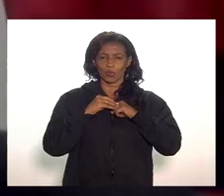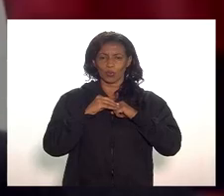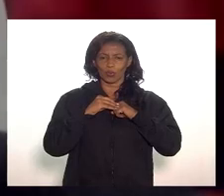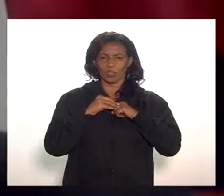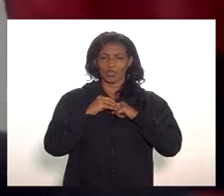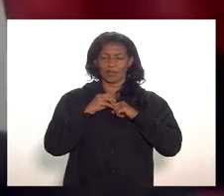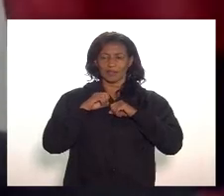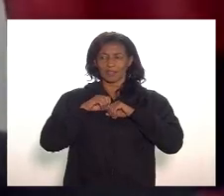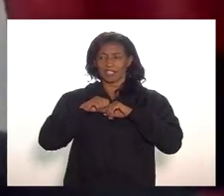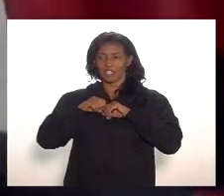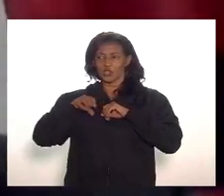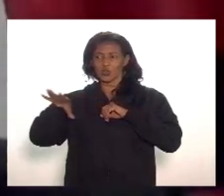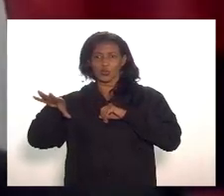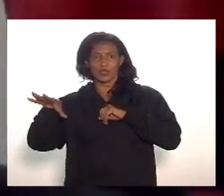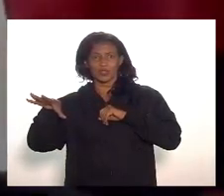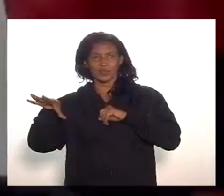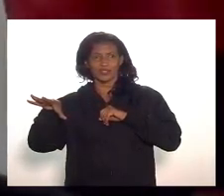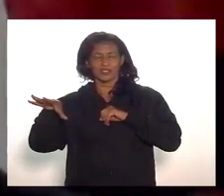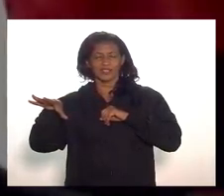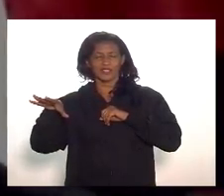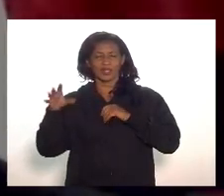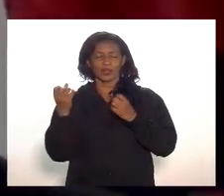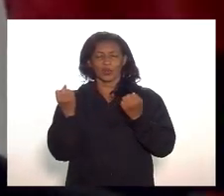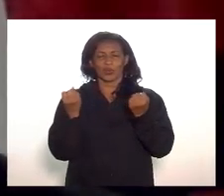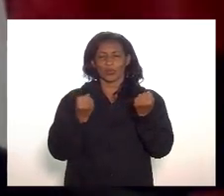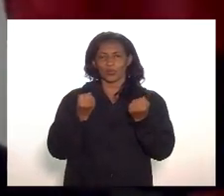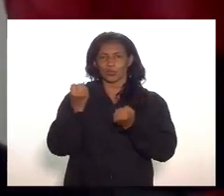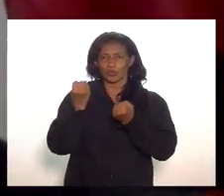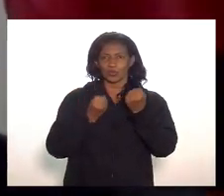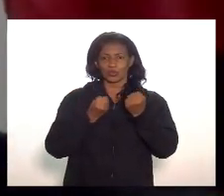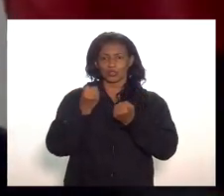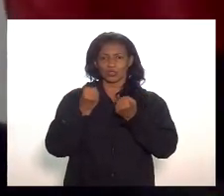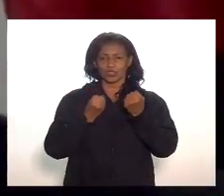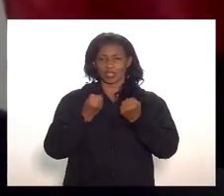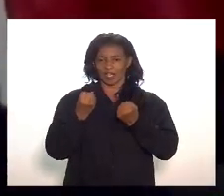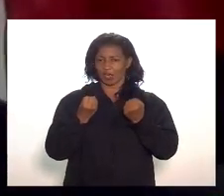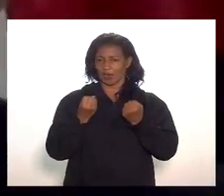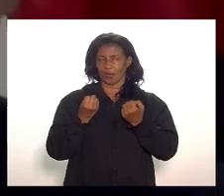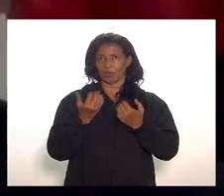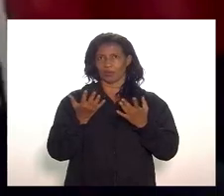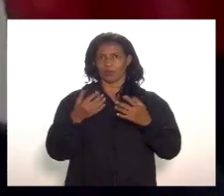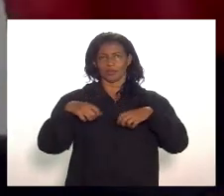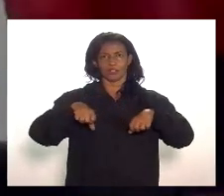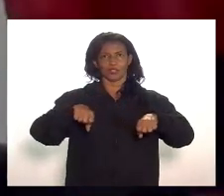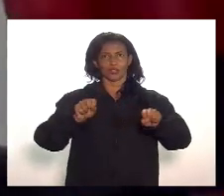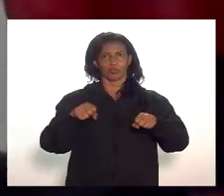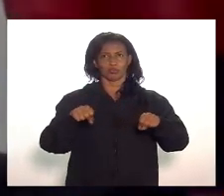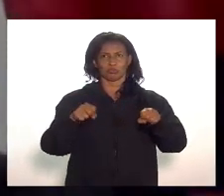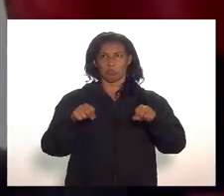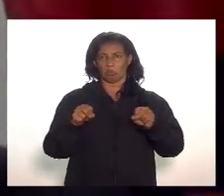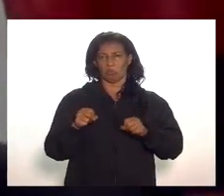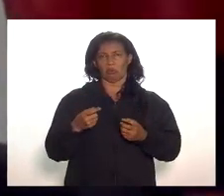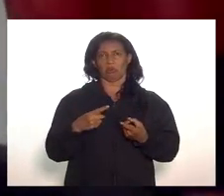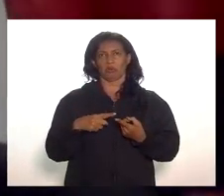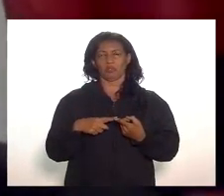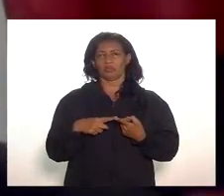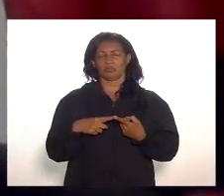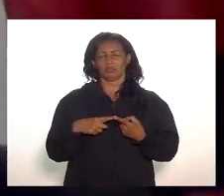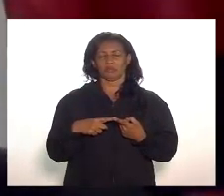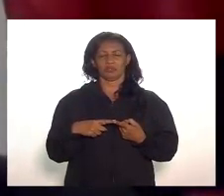da autovistoria os veículos, no caso, as motocicletas, motonetas e